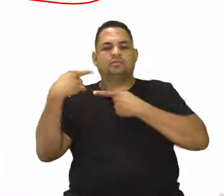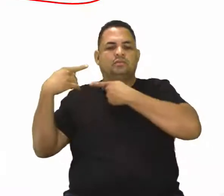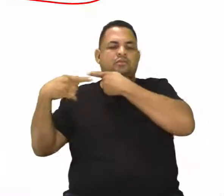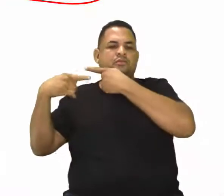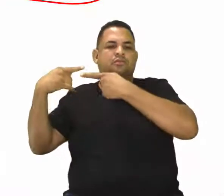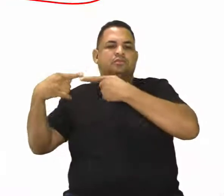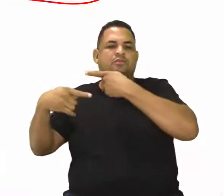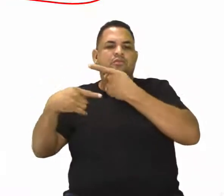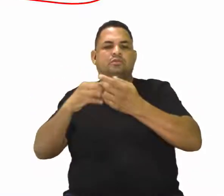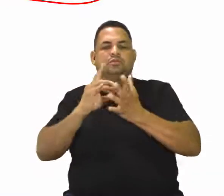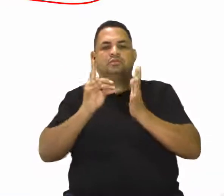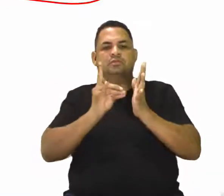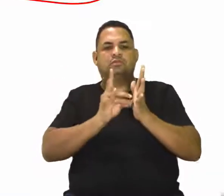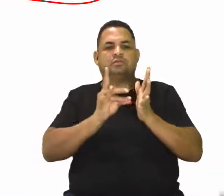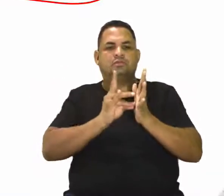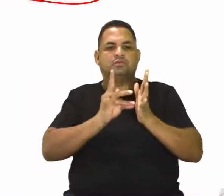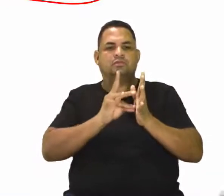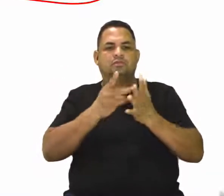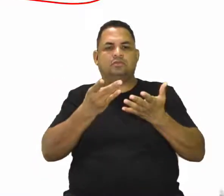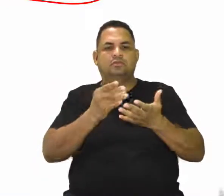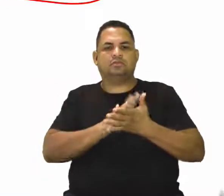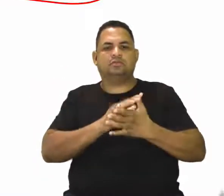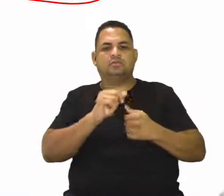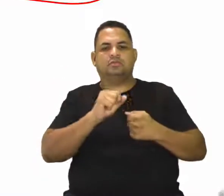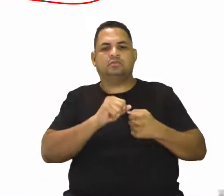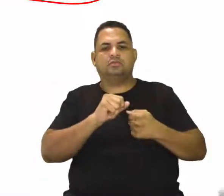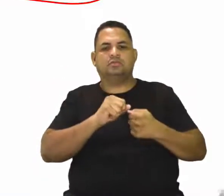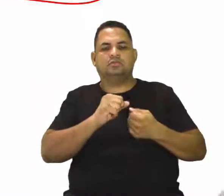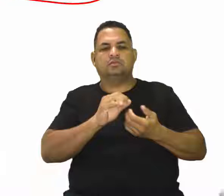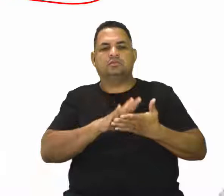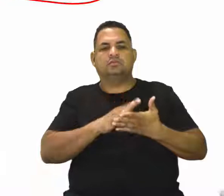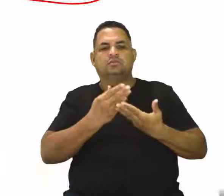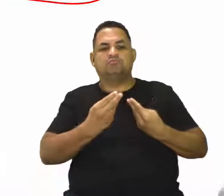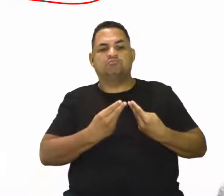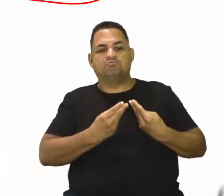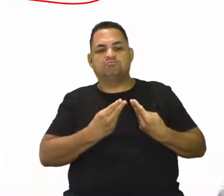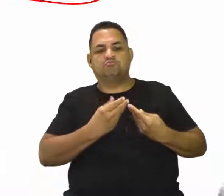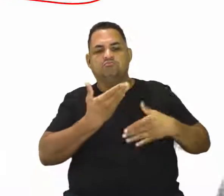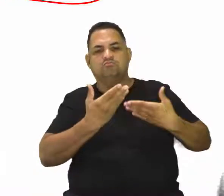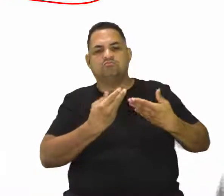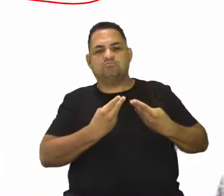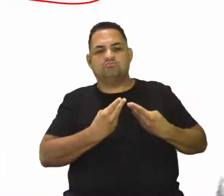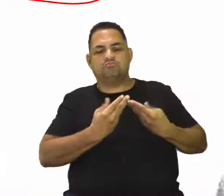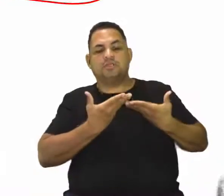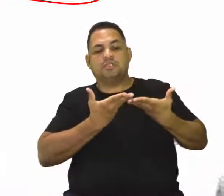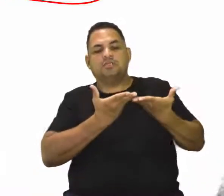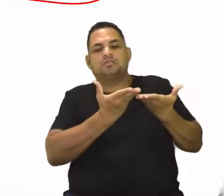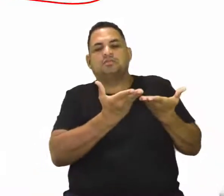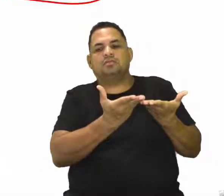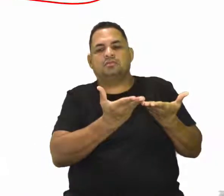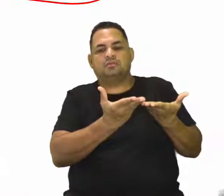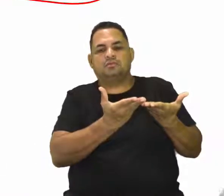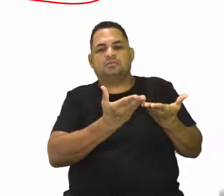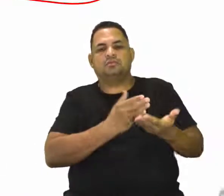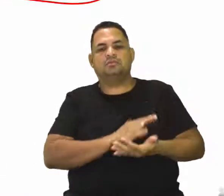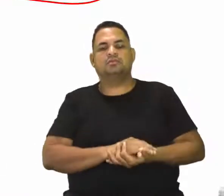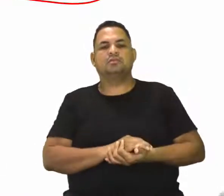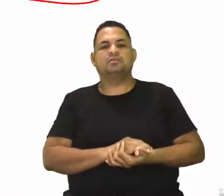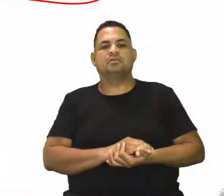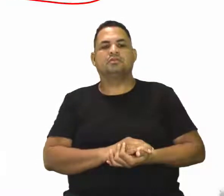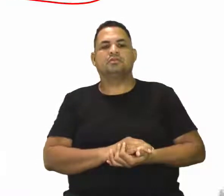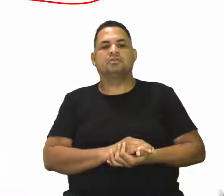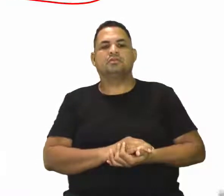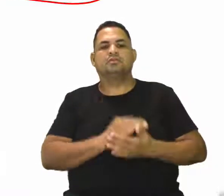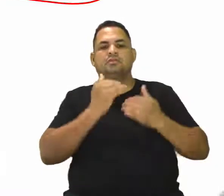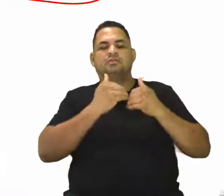descendente de índio fazendo aí, prestando serviço ao tio Sam. Então,